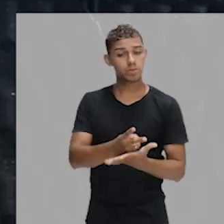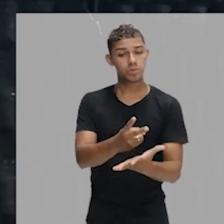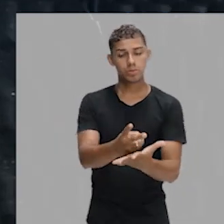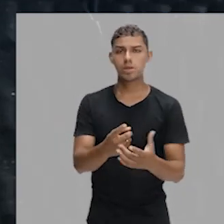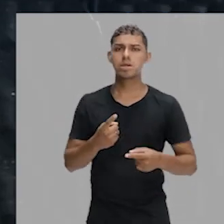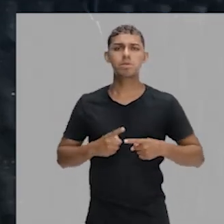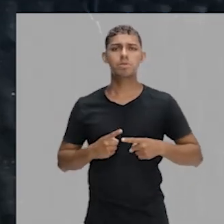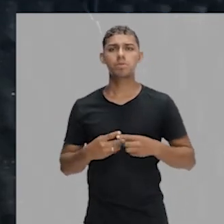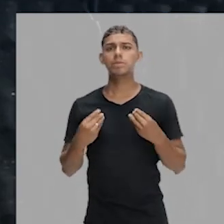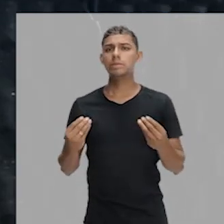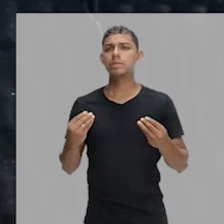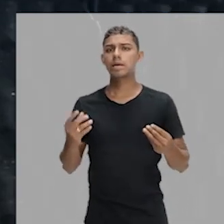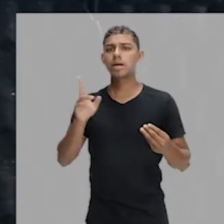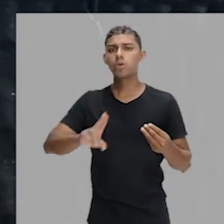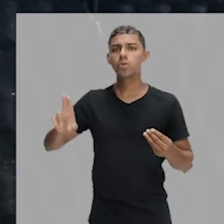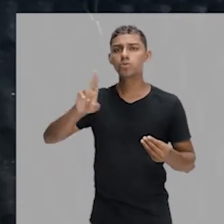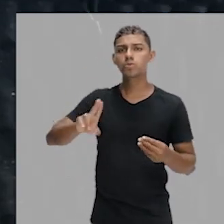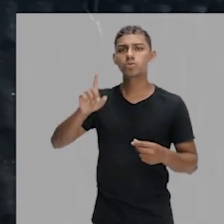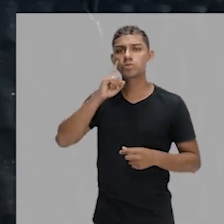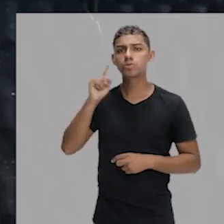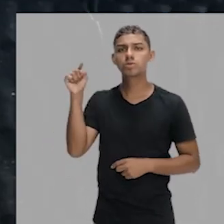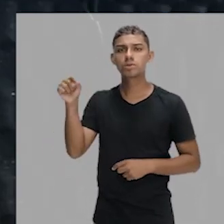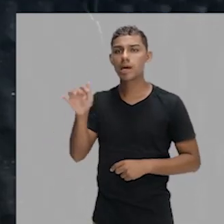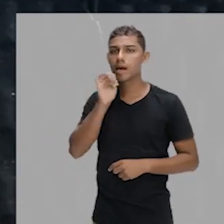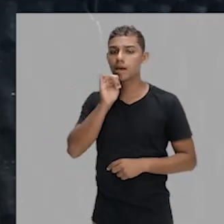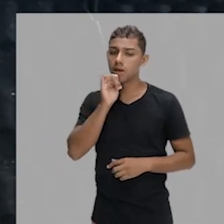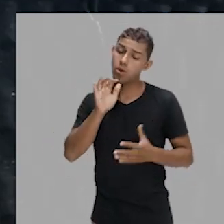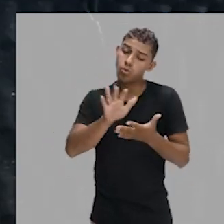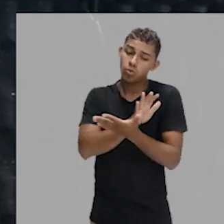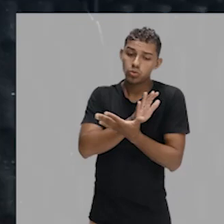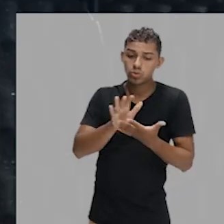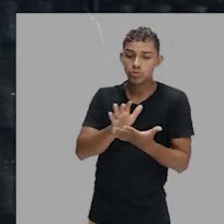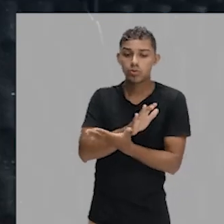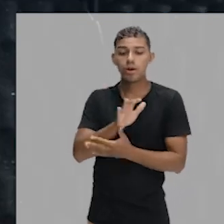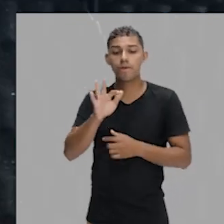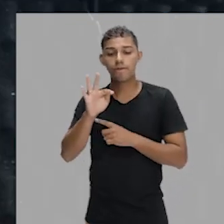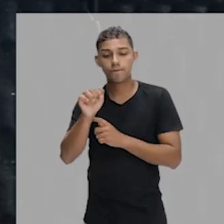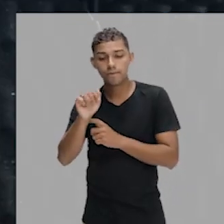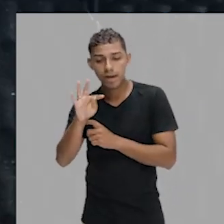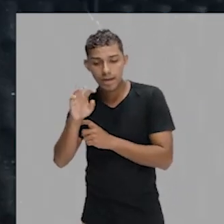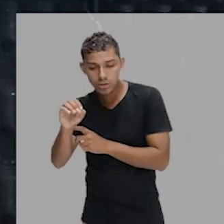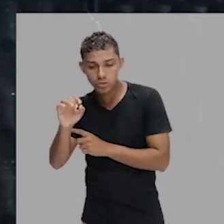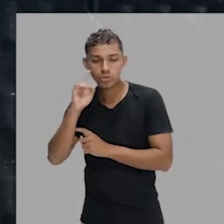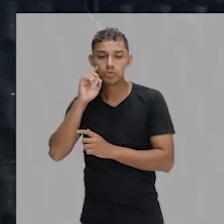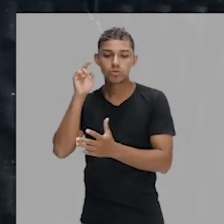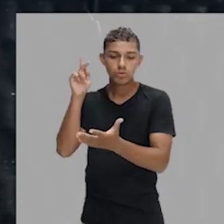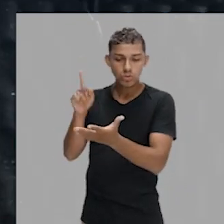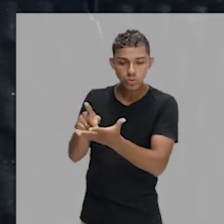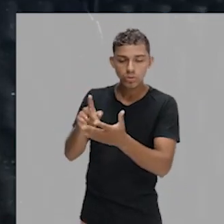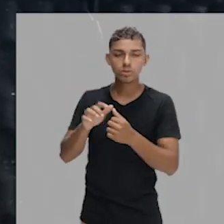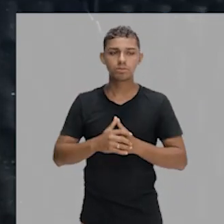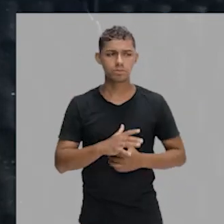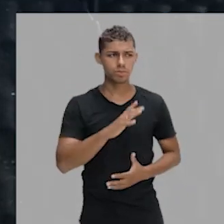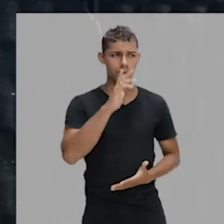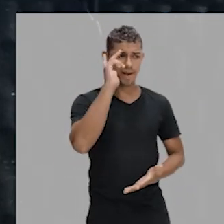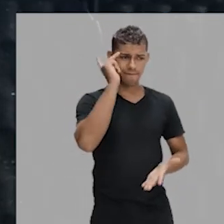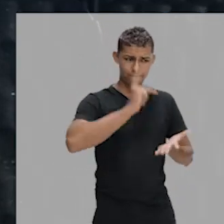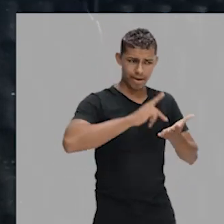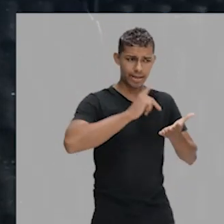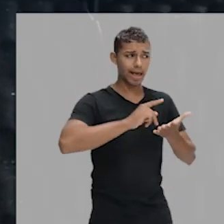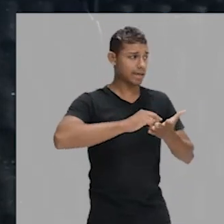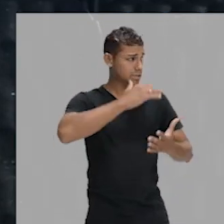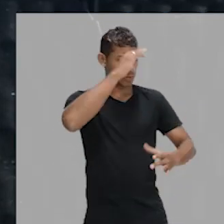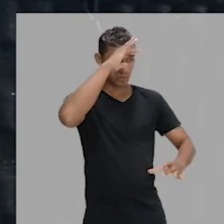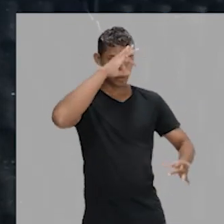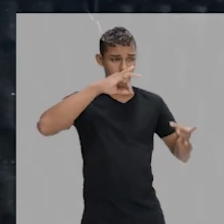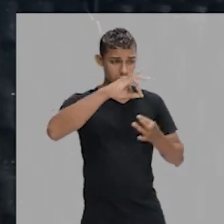Por que se usa esse termo? Porque quando nós falamos, por exemplo, de um fato, de uma verdade universal, de uma coisa que não muda, ou